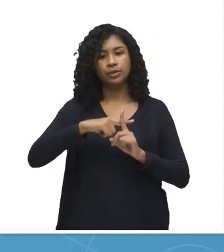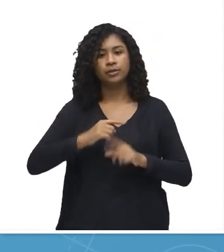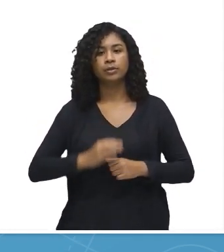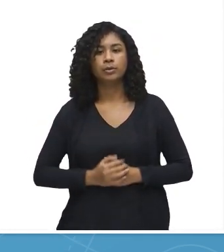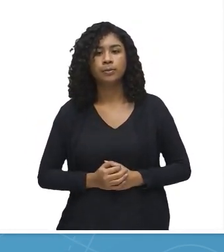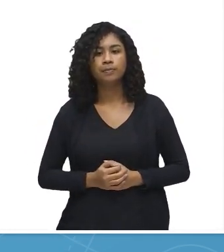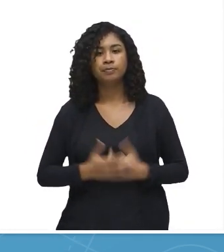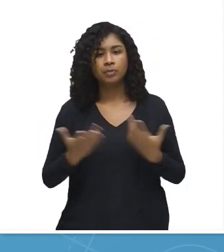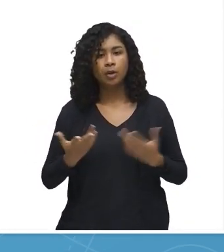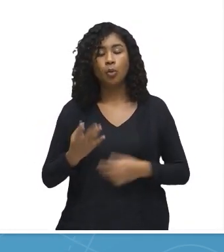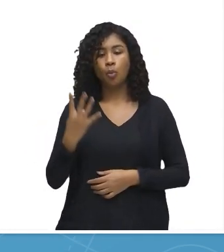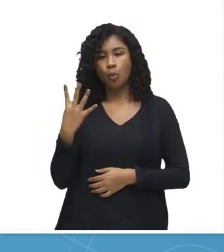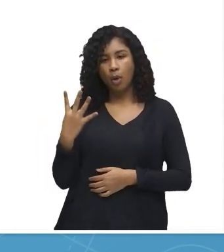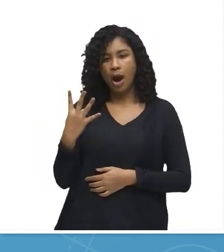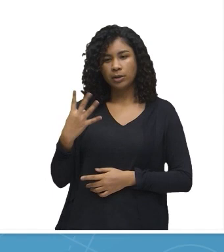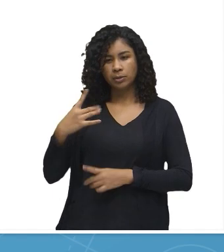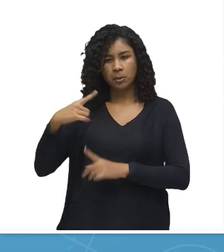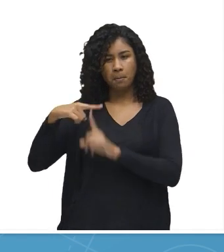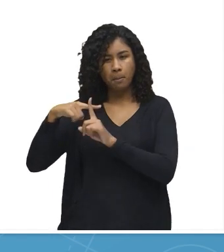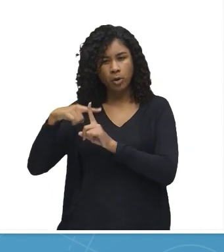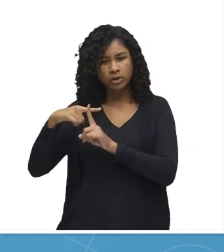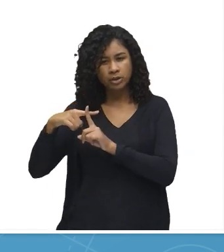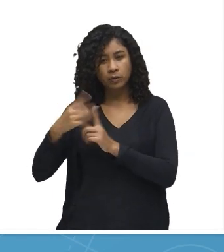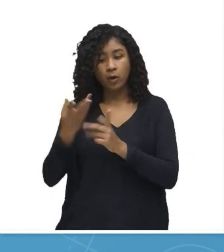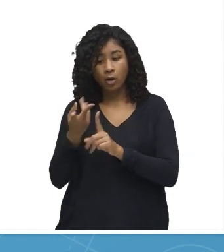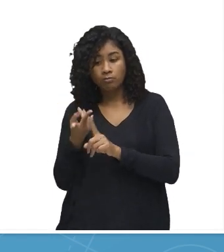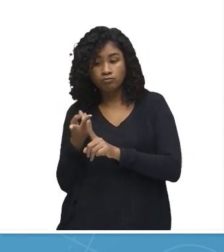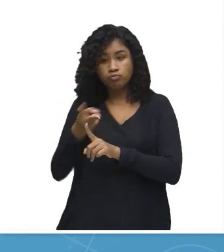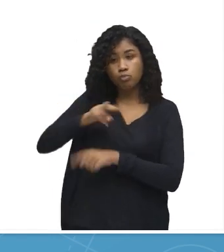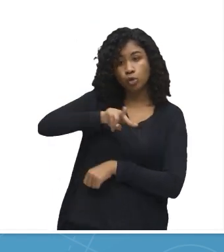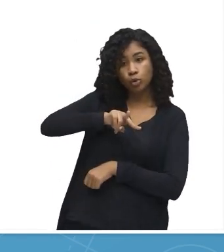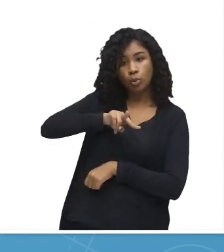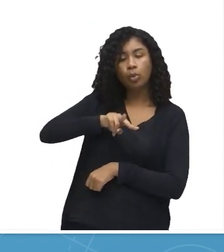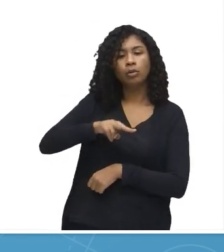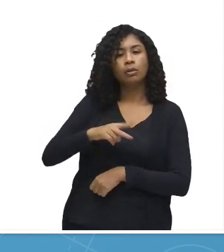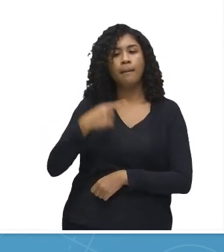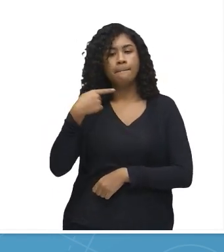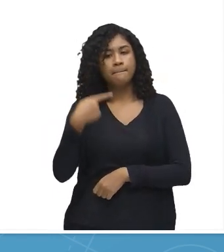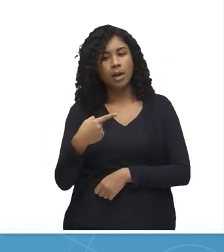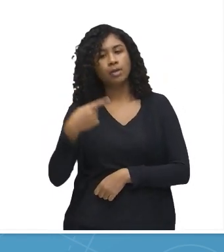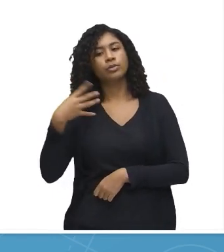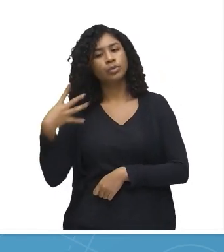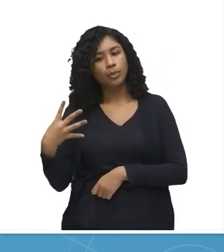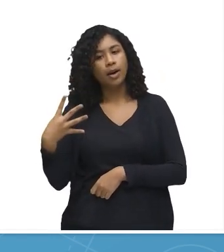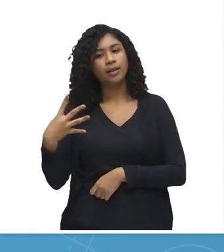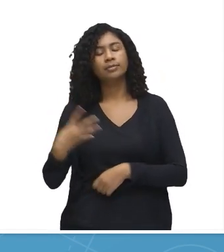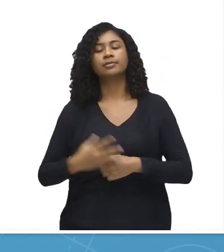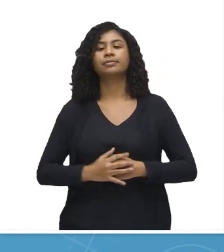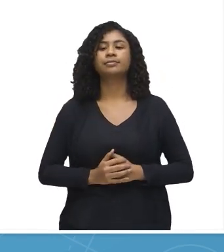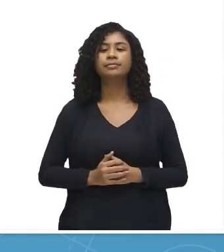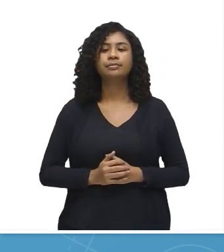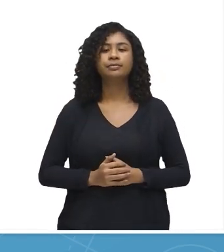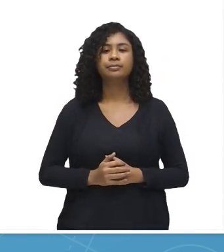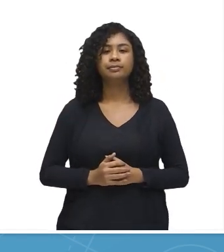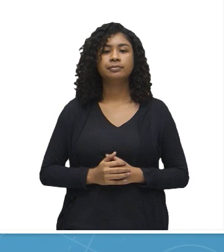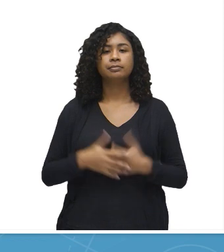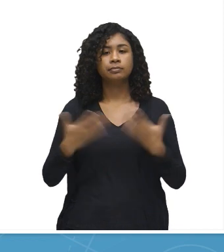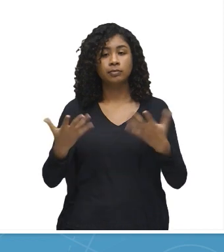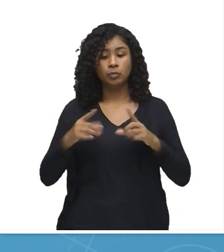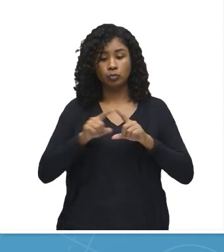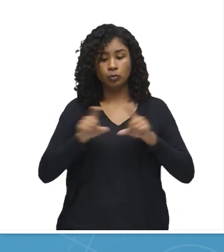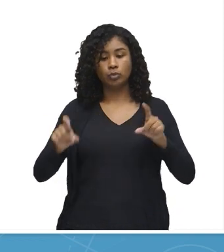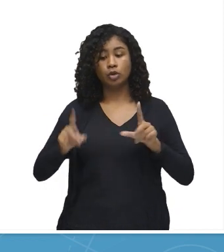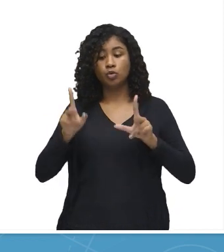no segundo membro. Quando eu trago ele para o primeiro membro, ele vira menos 4. Isso aqui tudo igual a